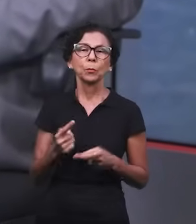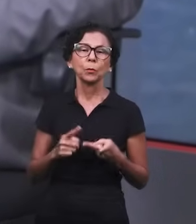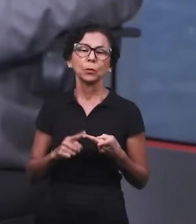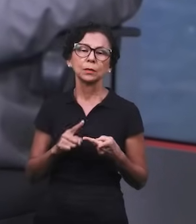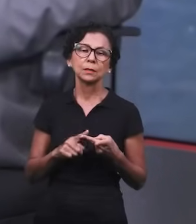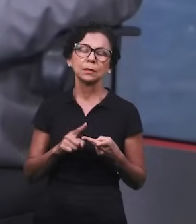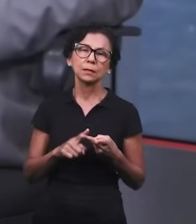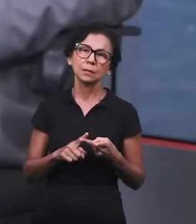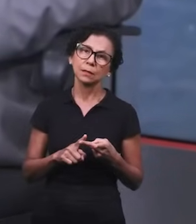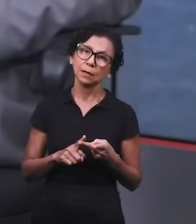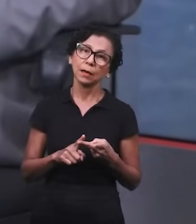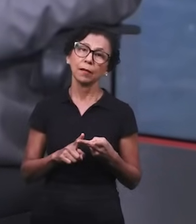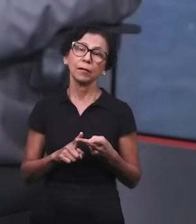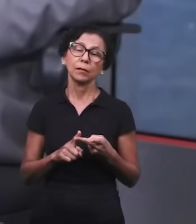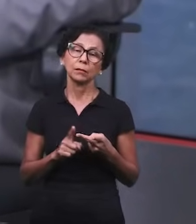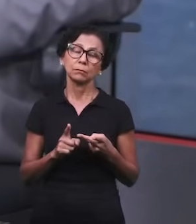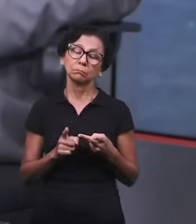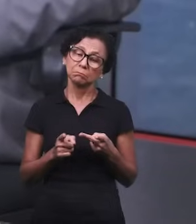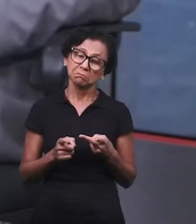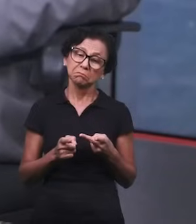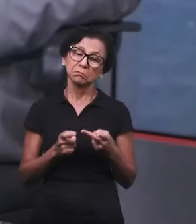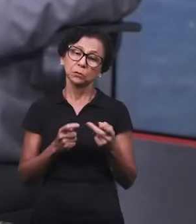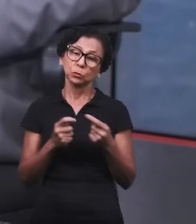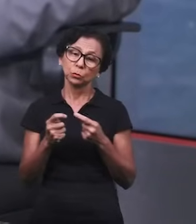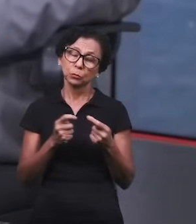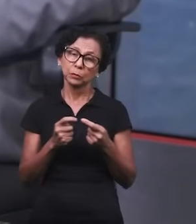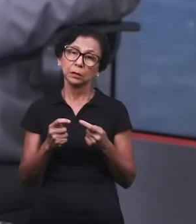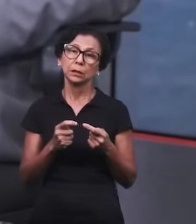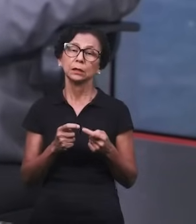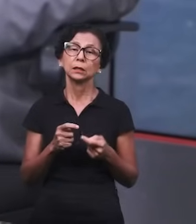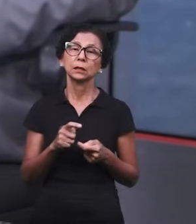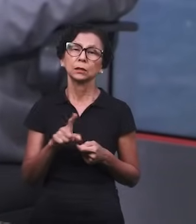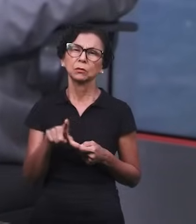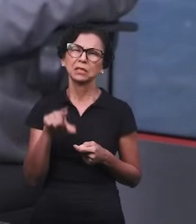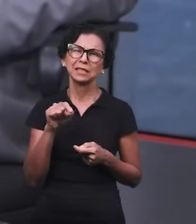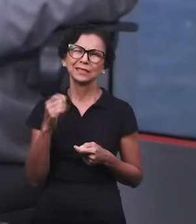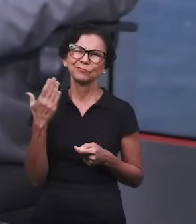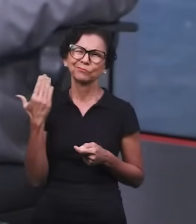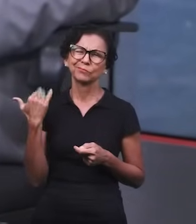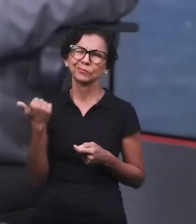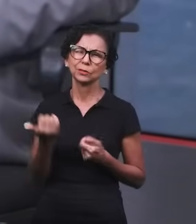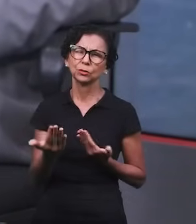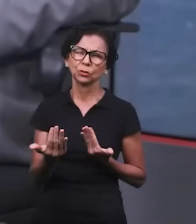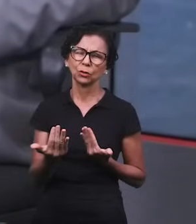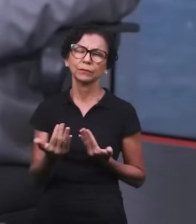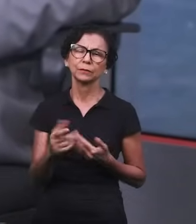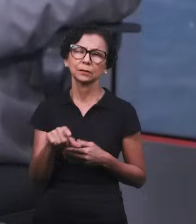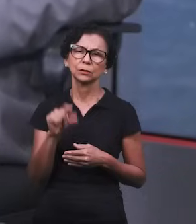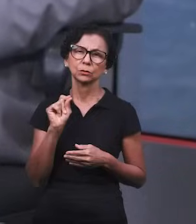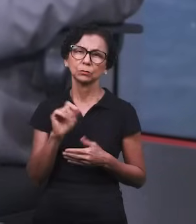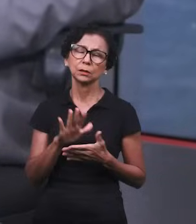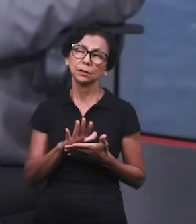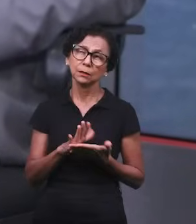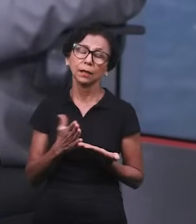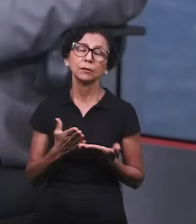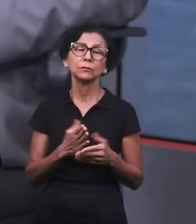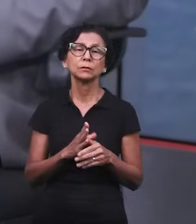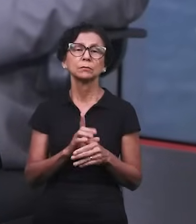o doutorado em Belo Horizonte, no meu campo de conhecimento de pesquisa, porque eu já era professor com mestrado.